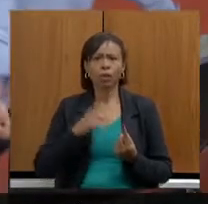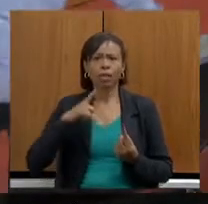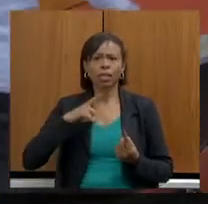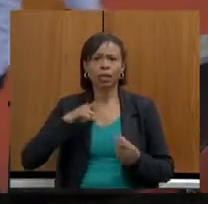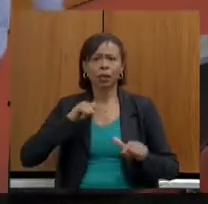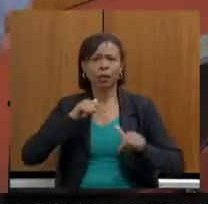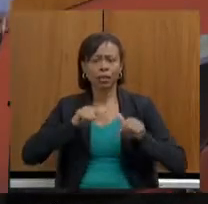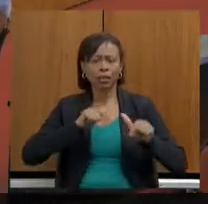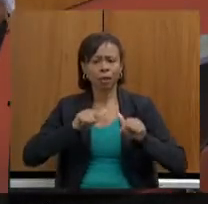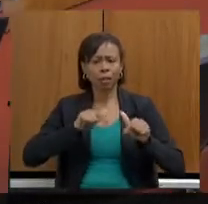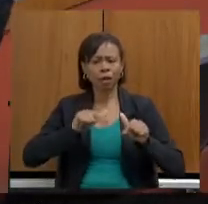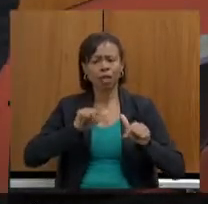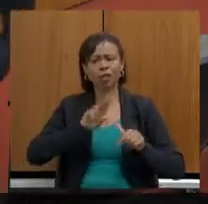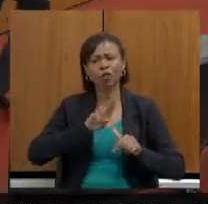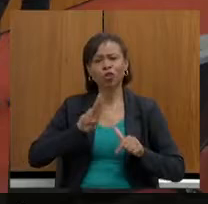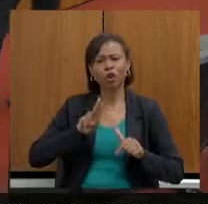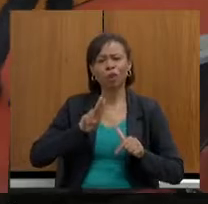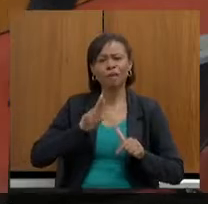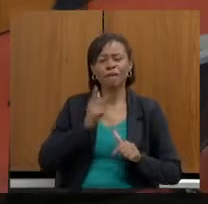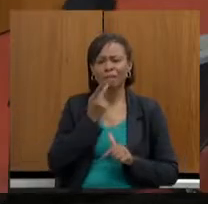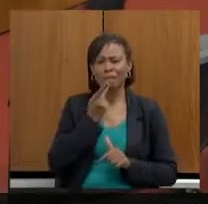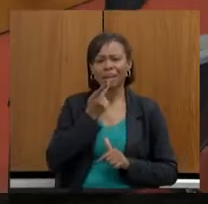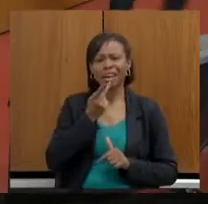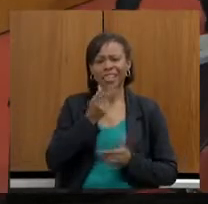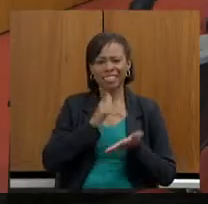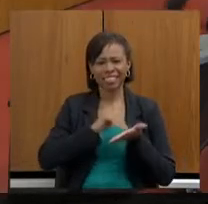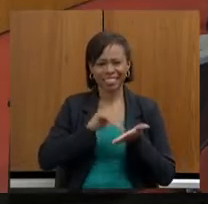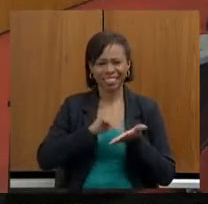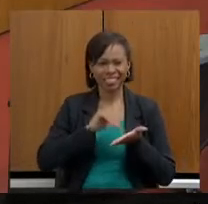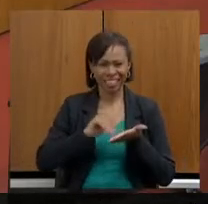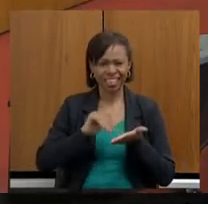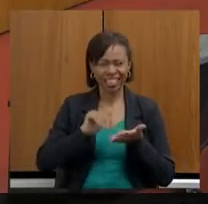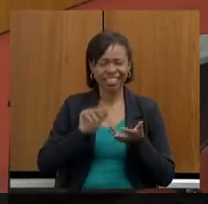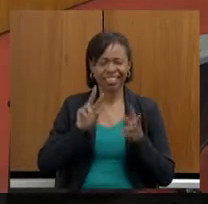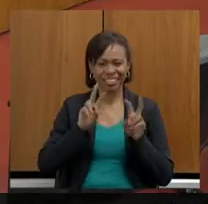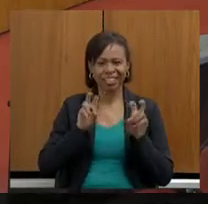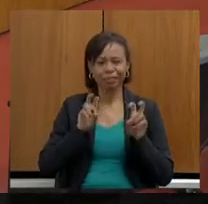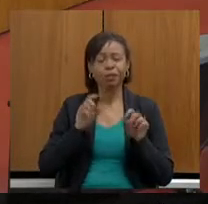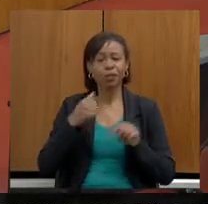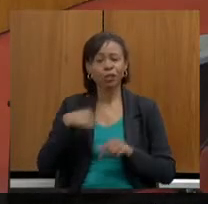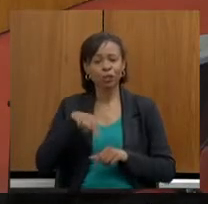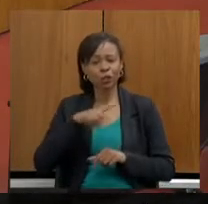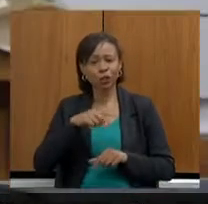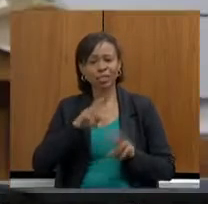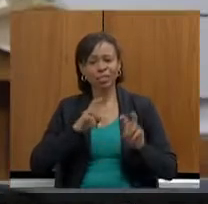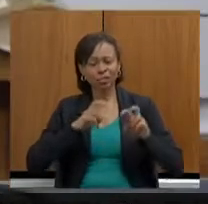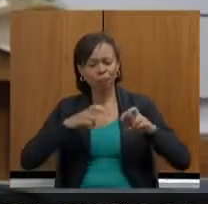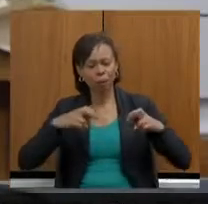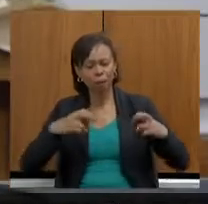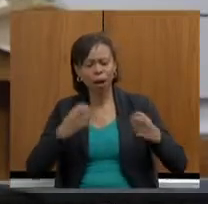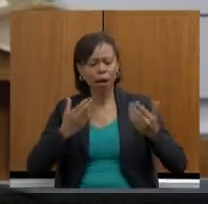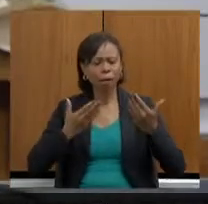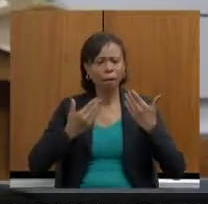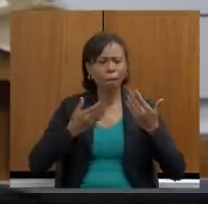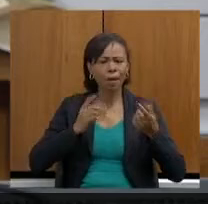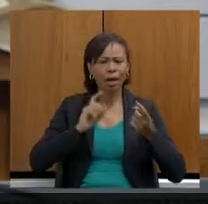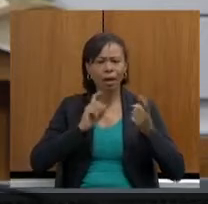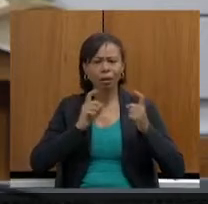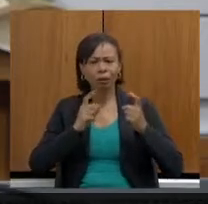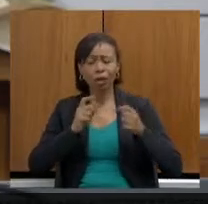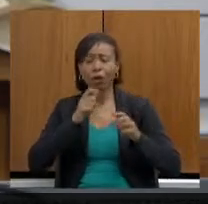Assembleia tava secretária nós duas sempre fazemos todo mês nós fazemos uma reunião com